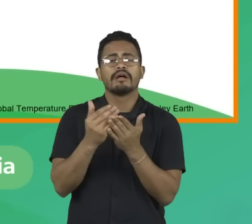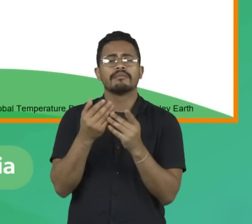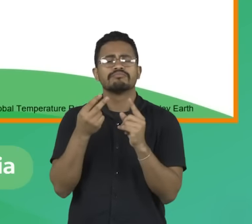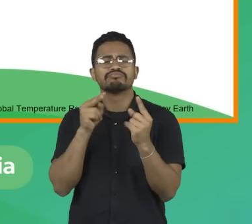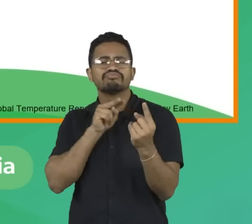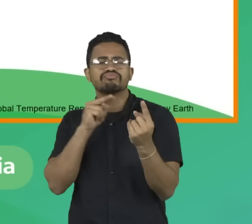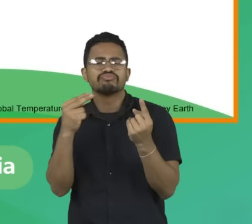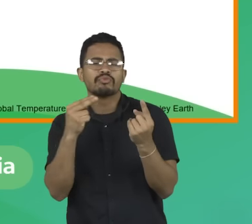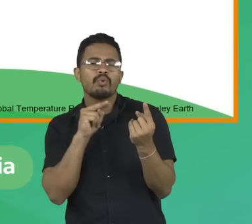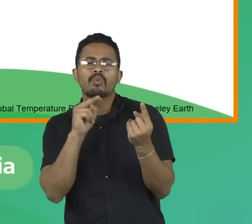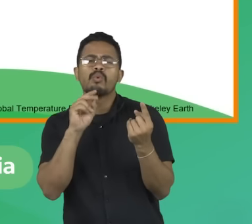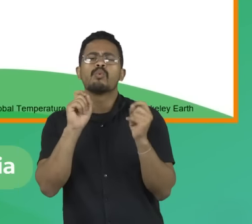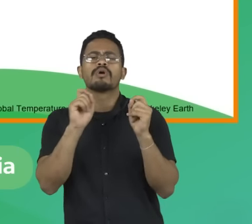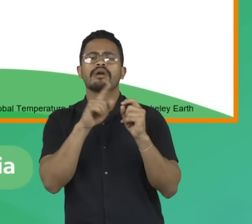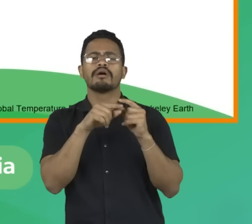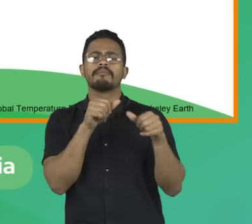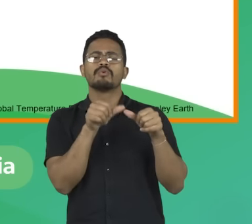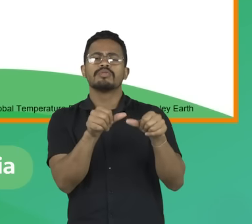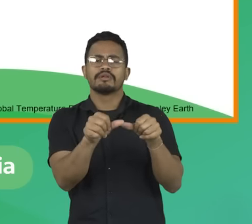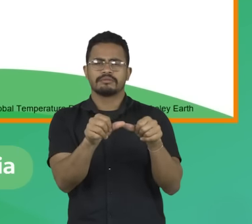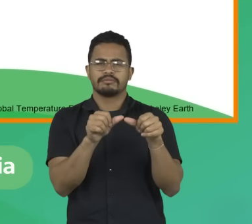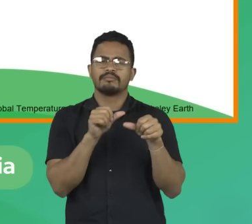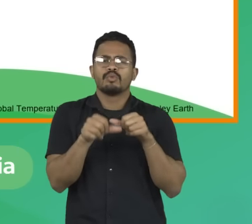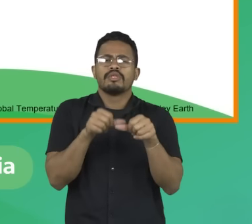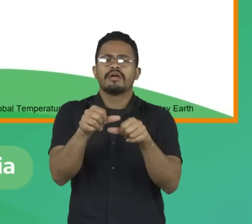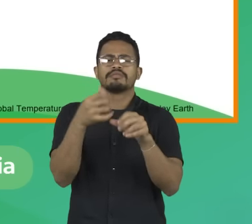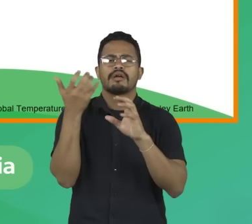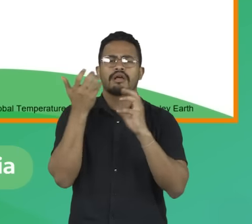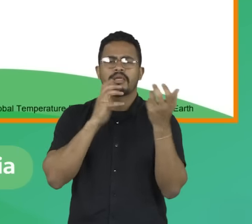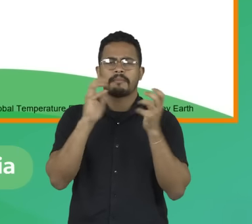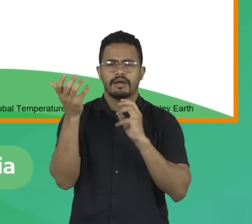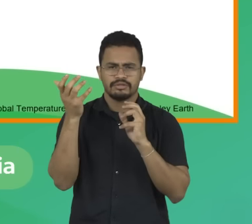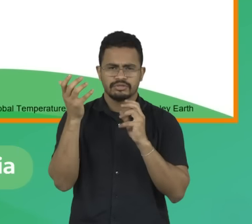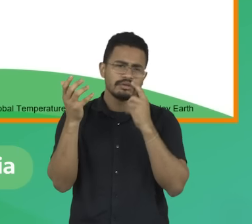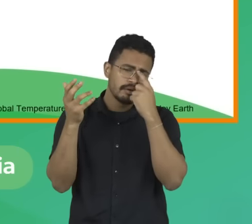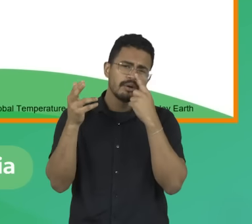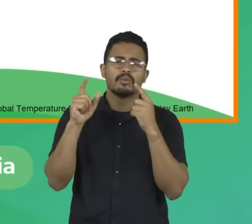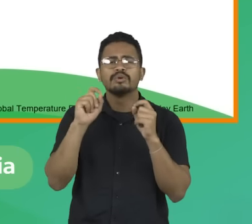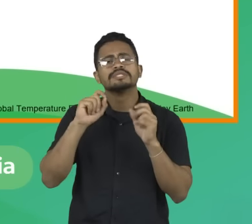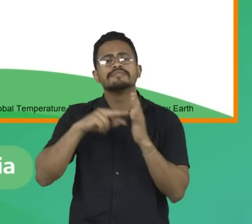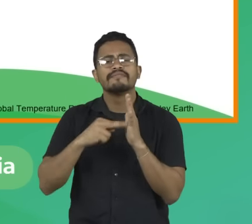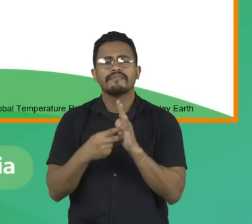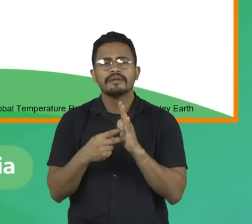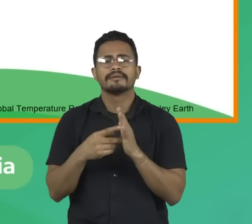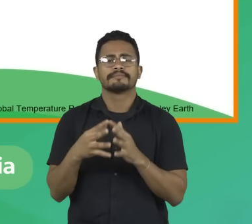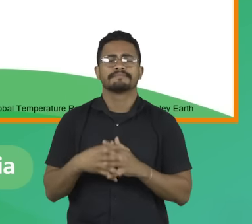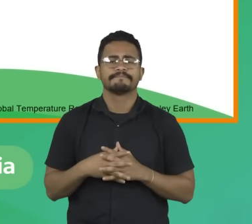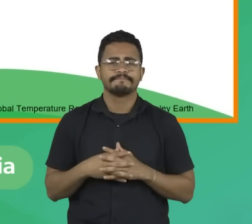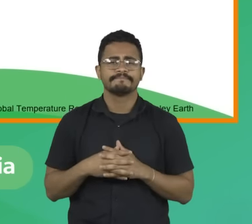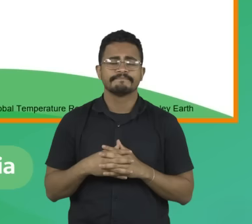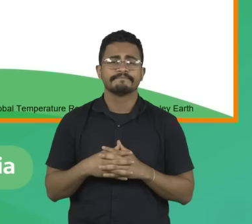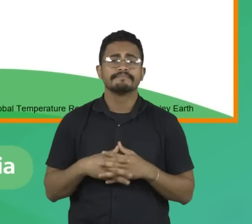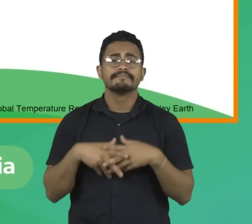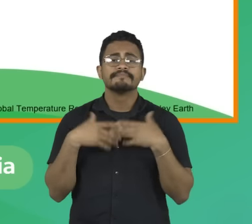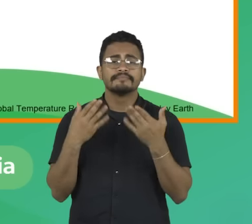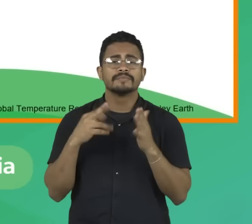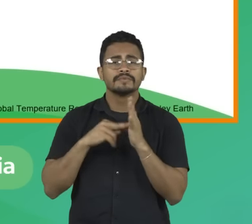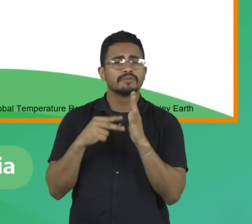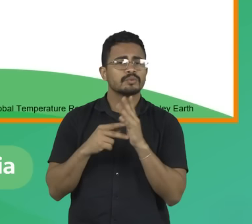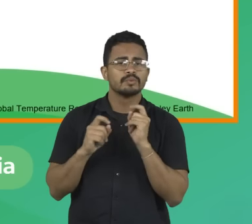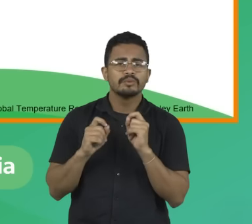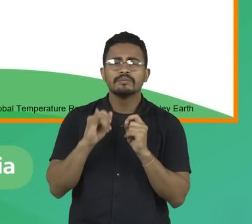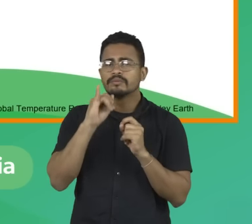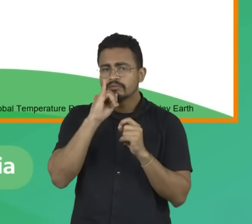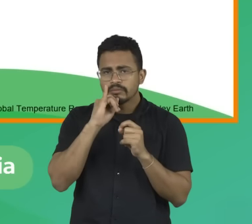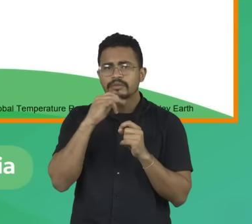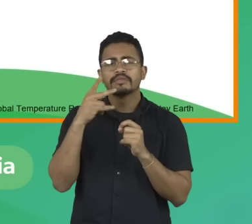que é uma mudança climática, as mudanças climáticas em si, o que elas significam. De acordo com a definição, toda mudança na